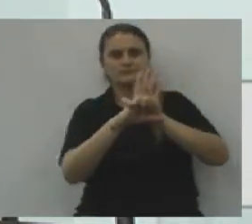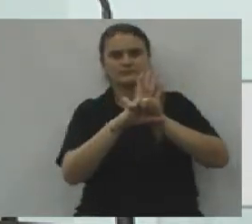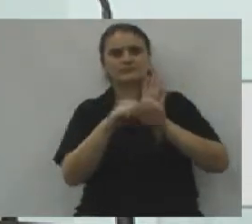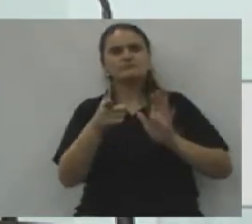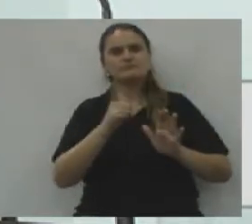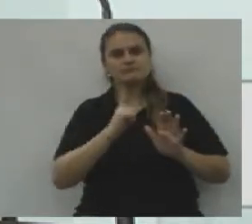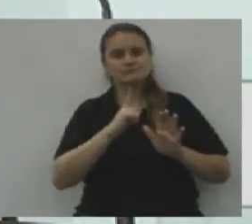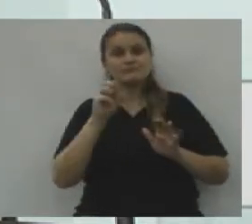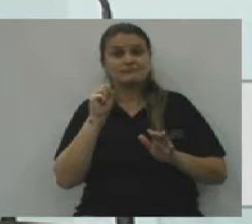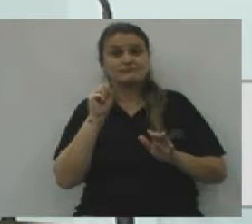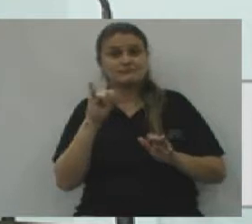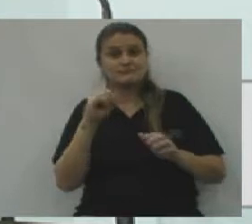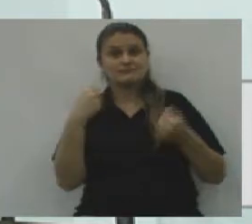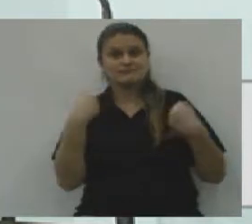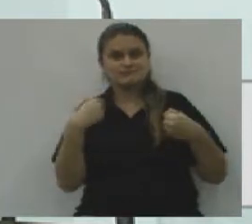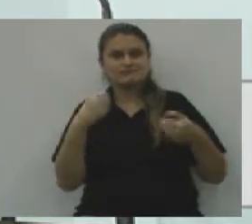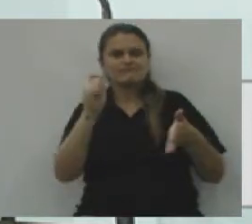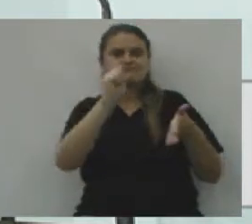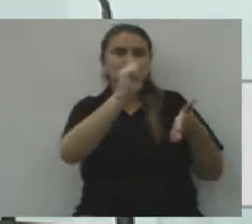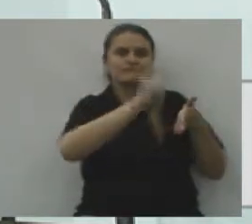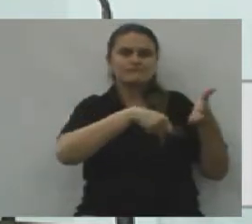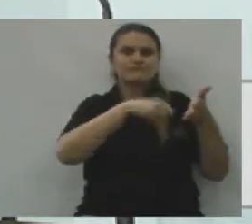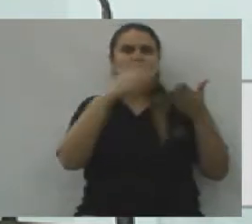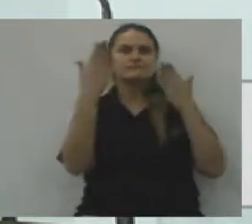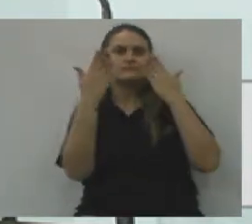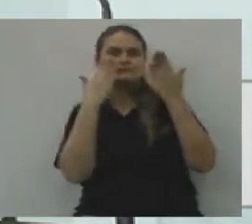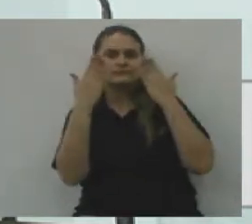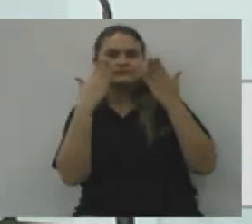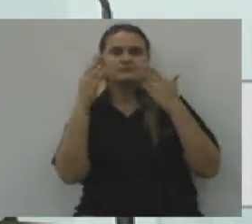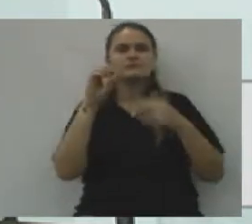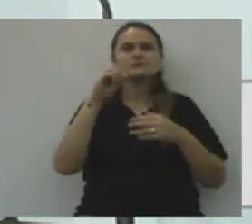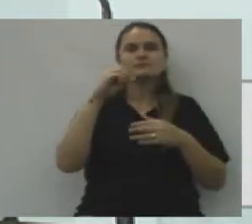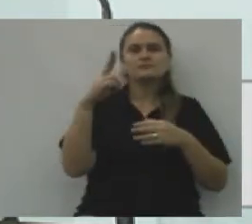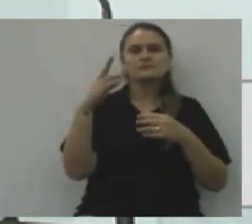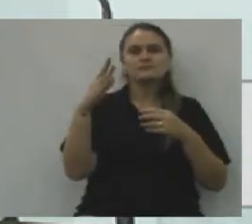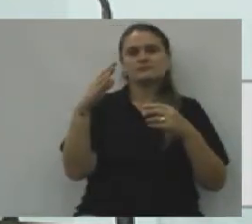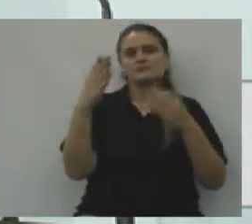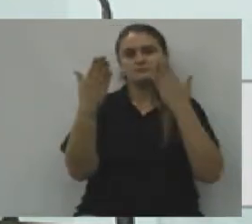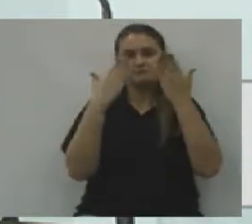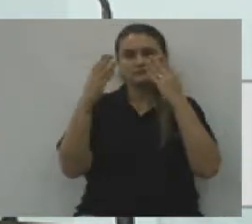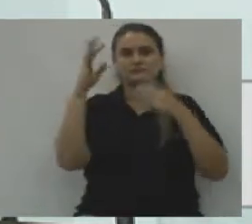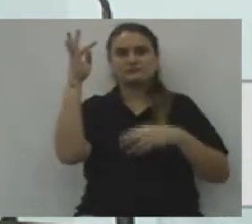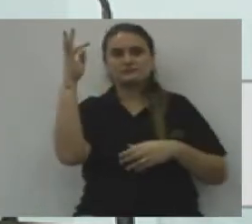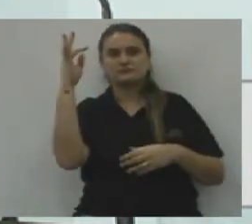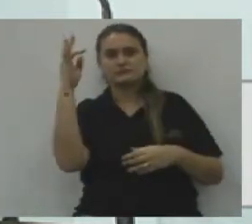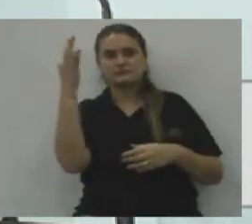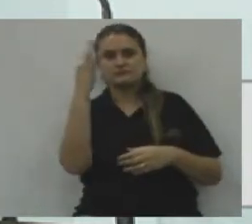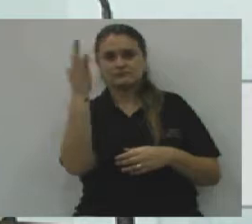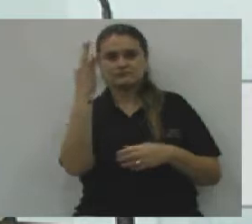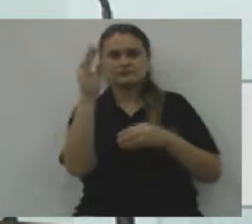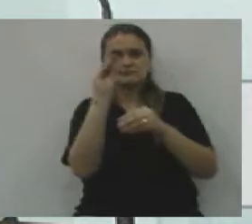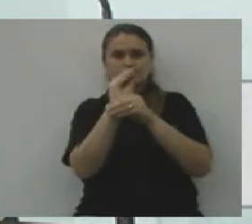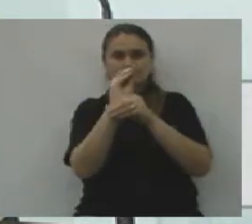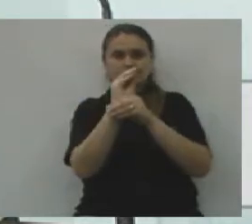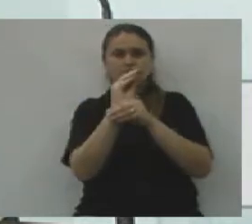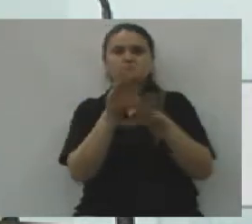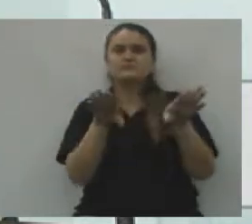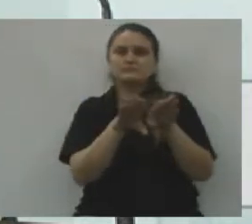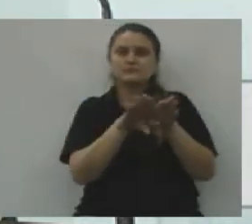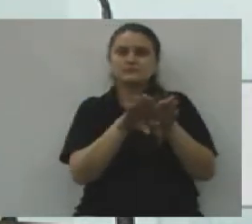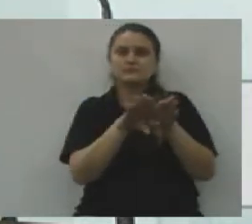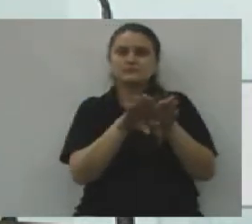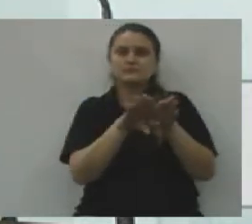tenha, se for necessário, uma contratação de um psicólogo, de um psicoterapeuta, também constituir